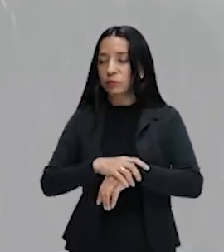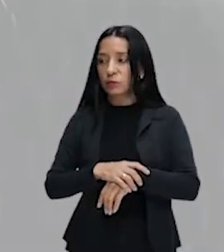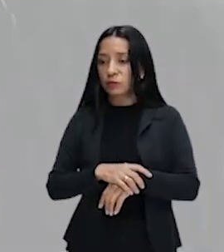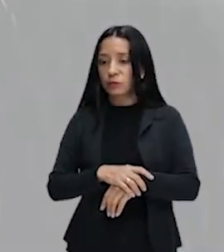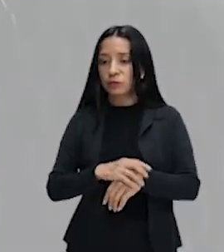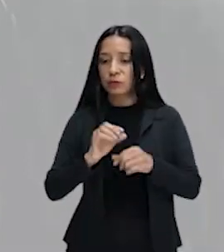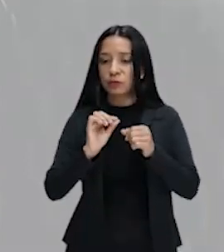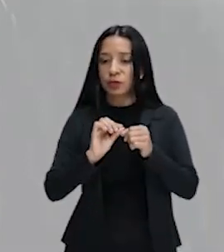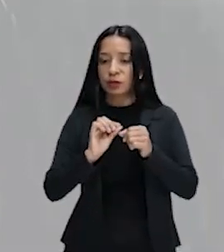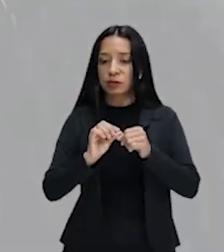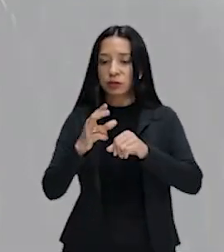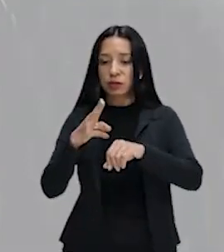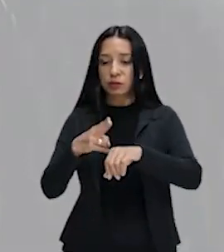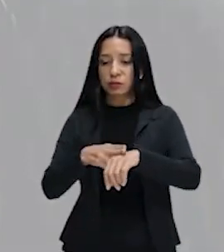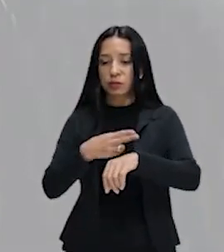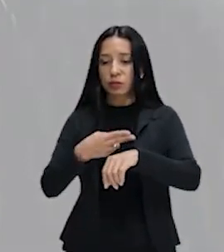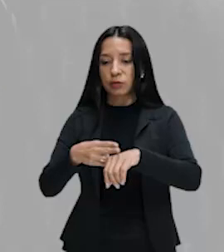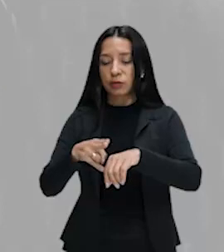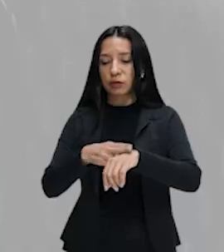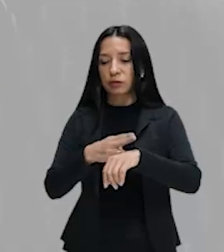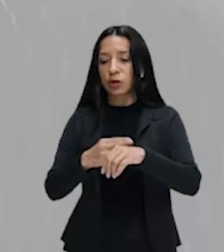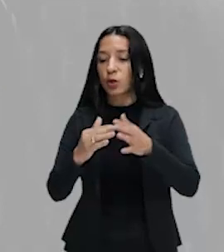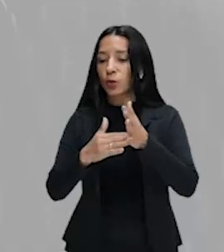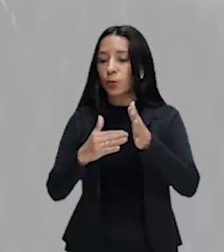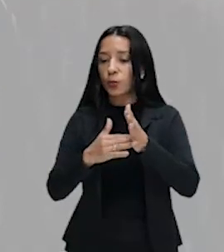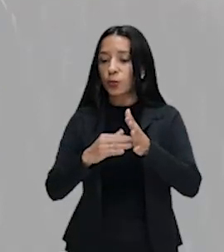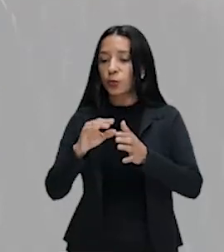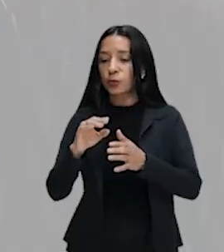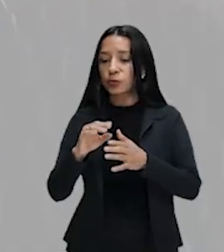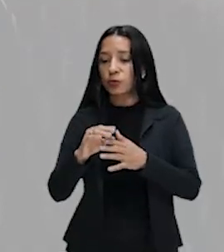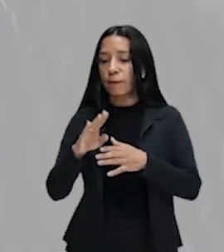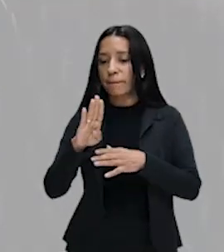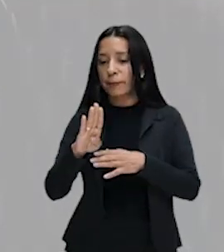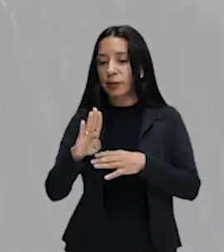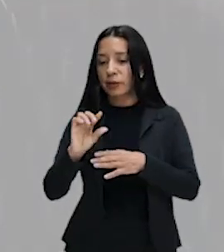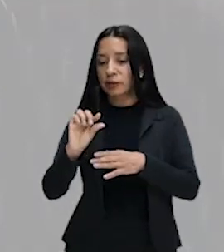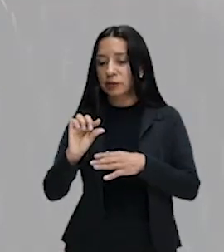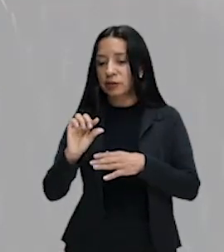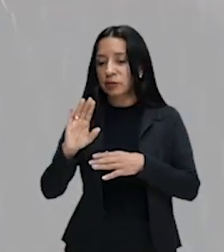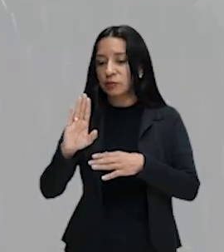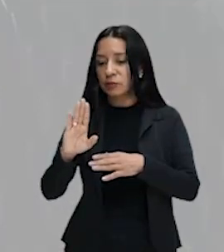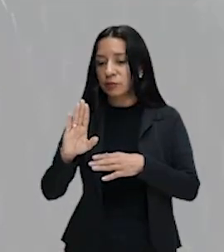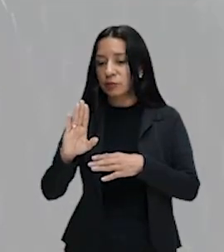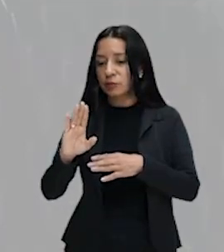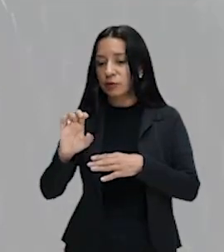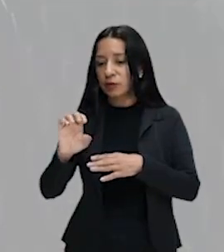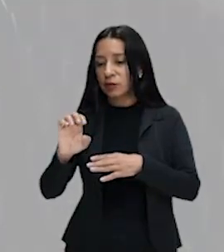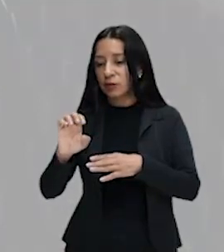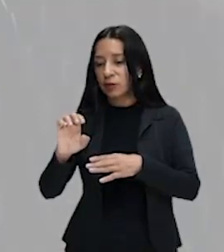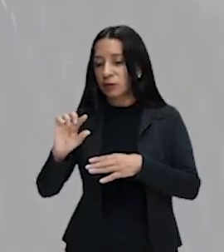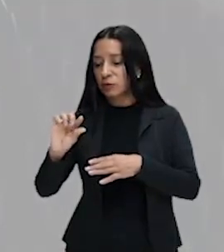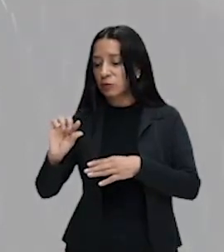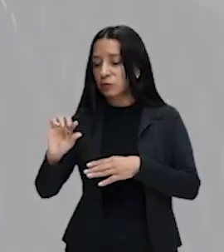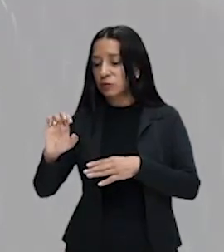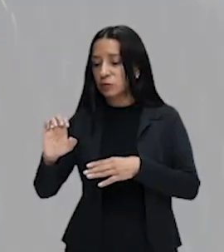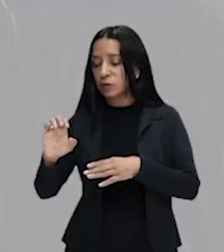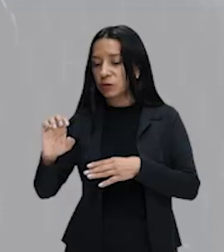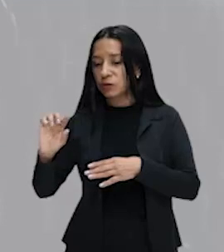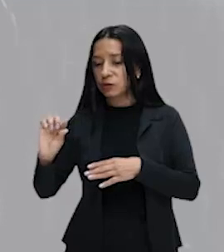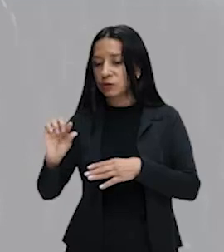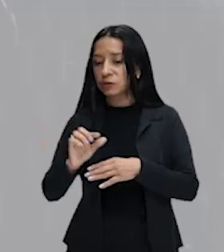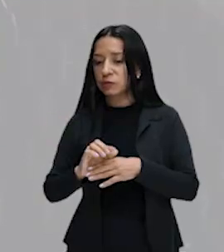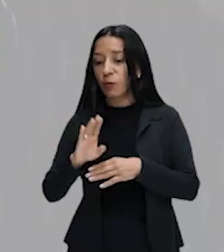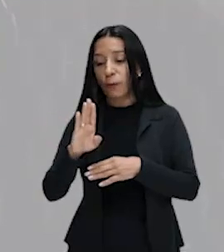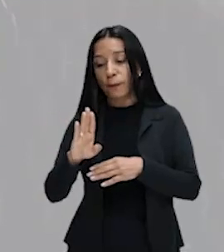ser chocolate. E esse último aqui, Bzinho, Bzinho, Ezinho, Ezinho. O Bzinho,